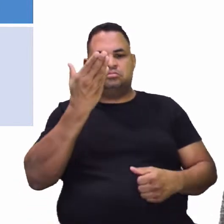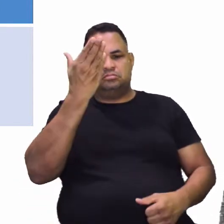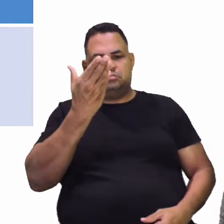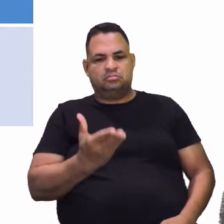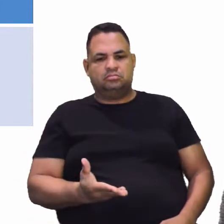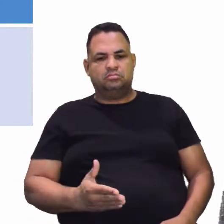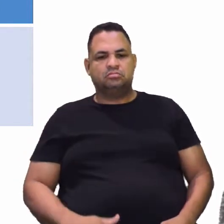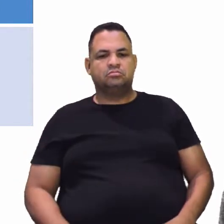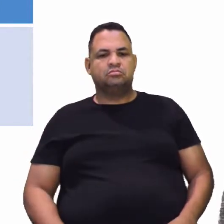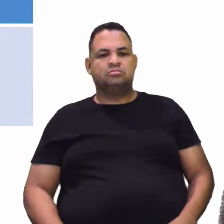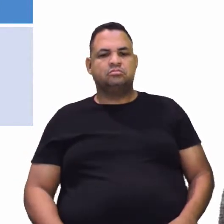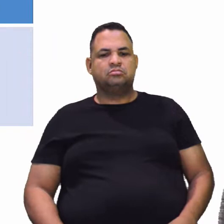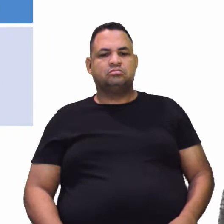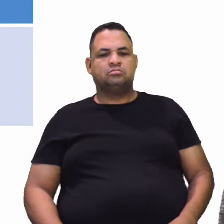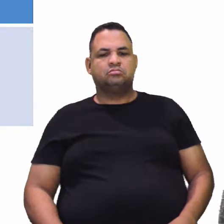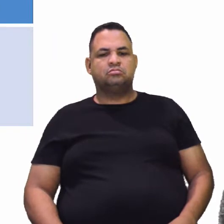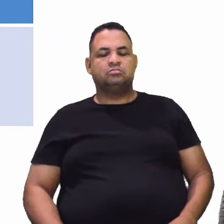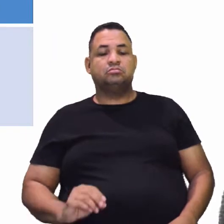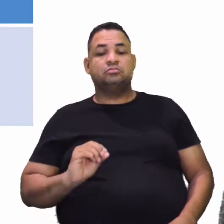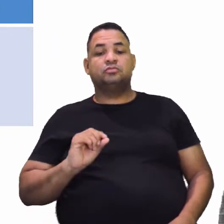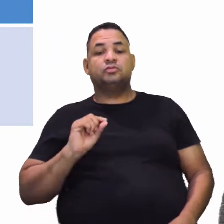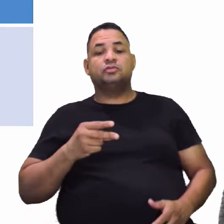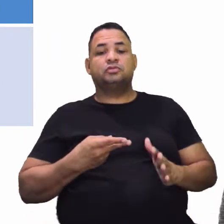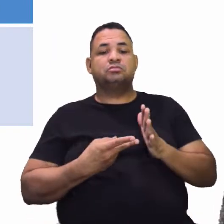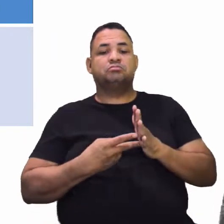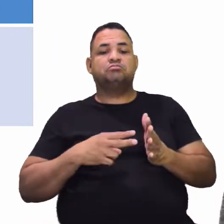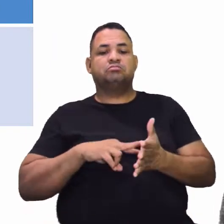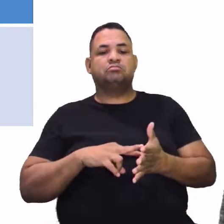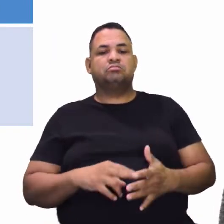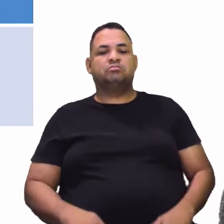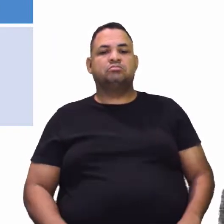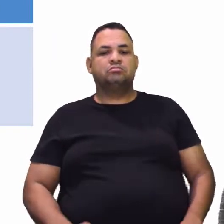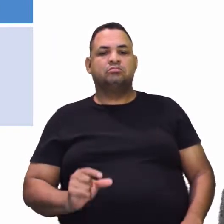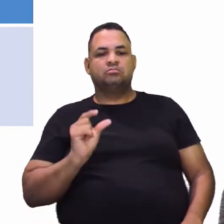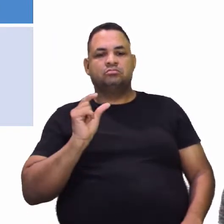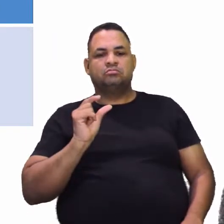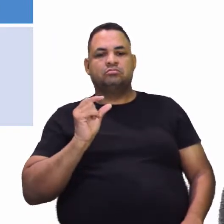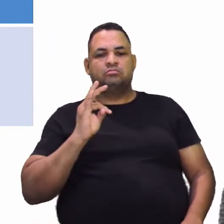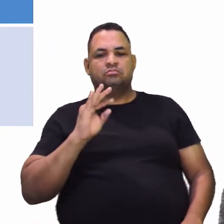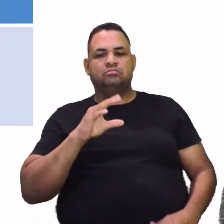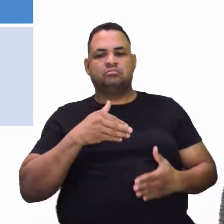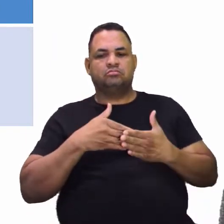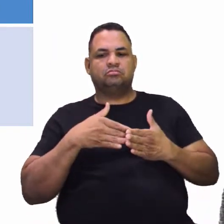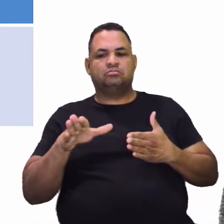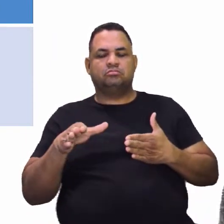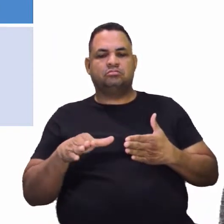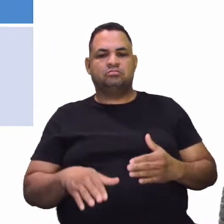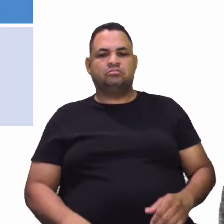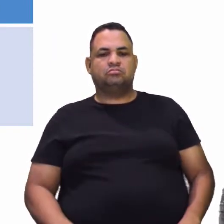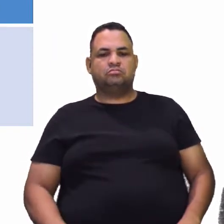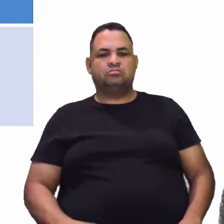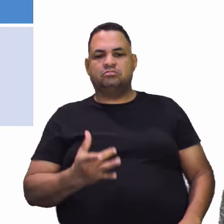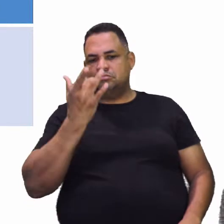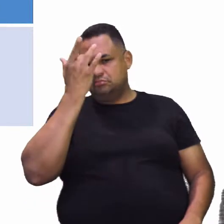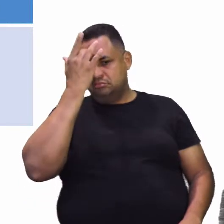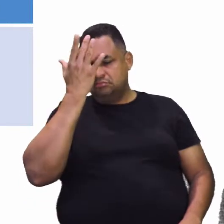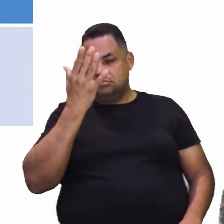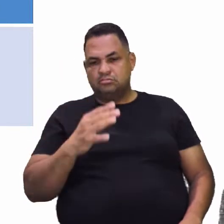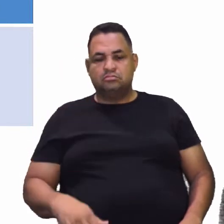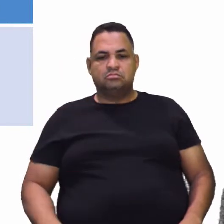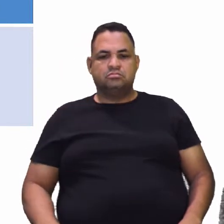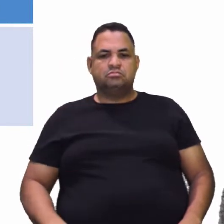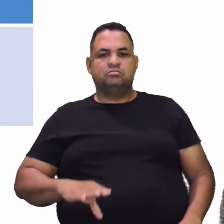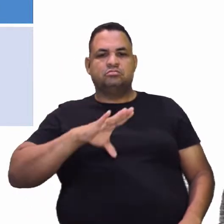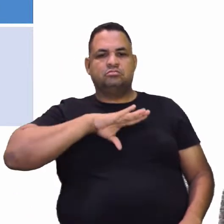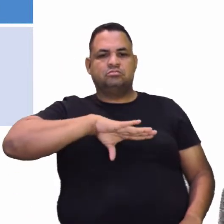dessa forma, work. O que mudou daqui para cá? Apenas o to que sumiu. Olha que facilidade. Se fosse